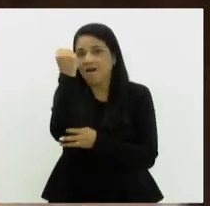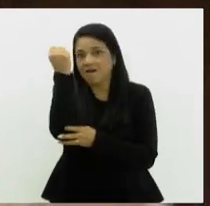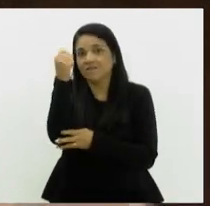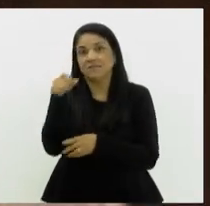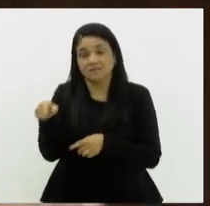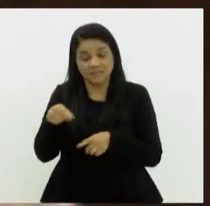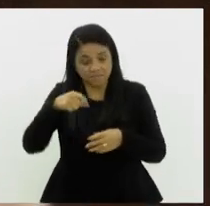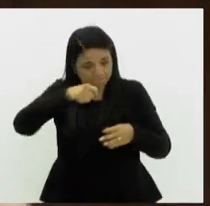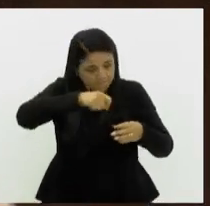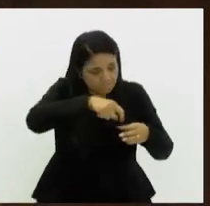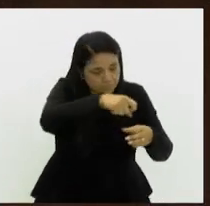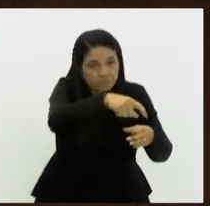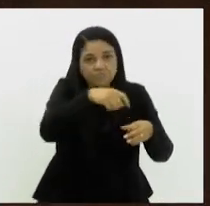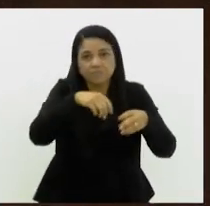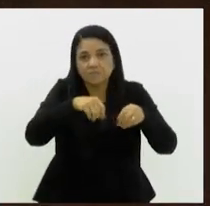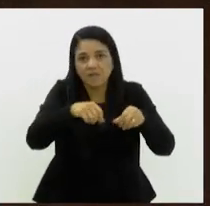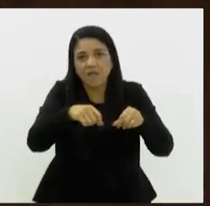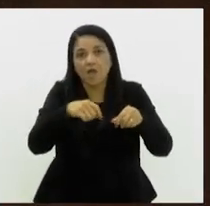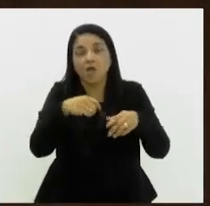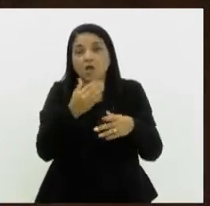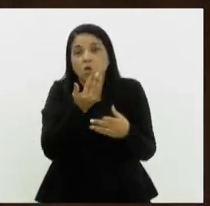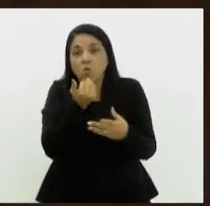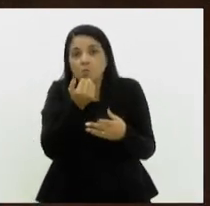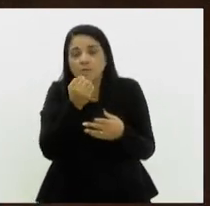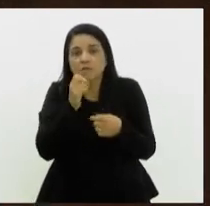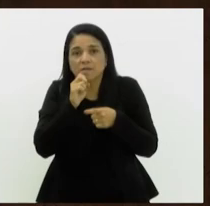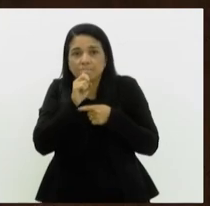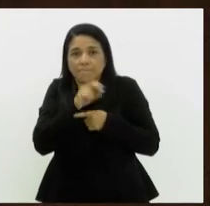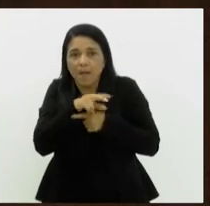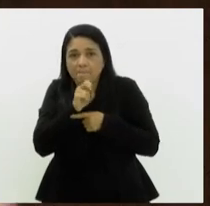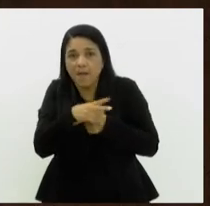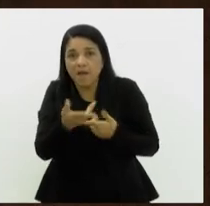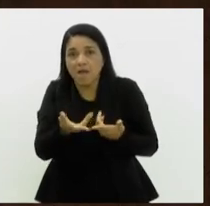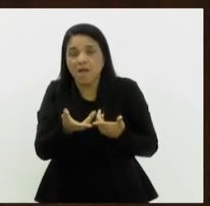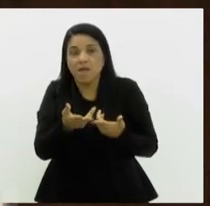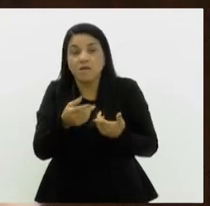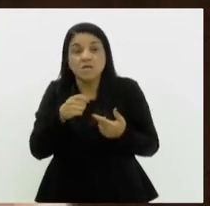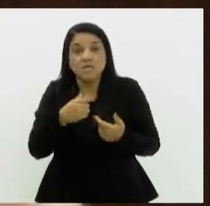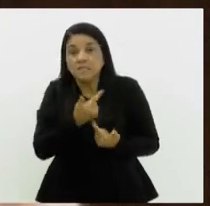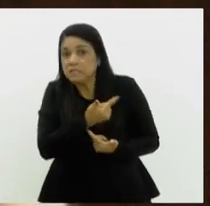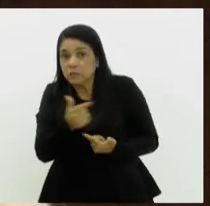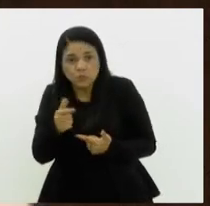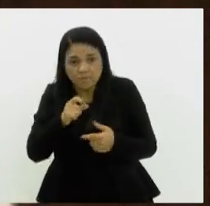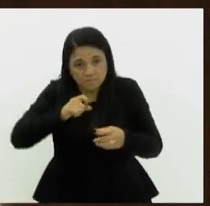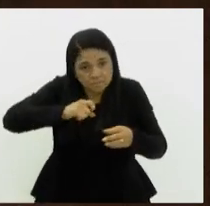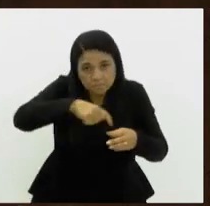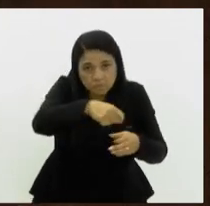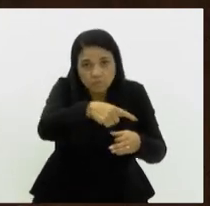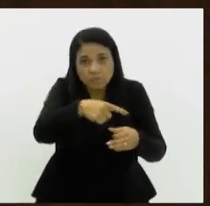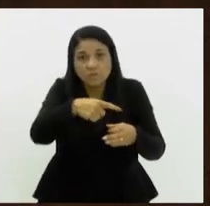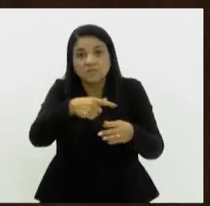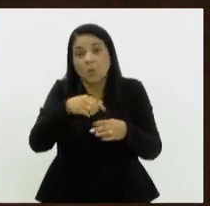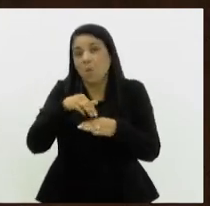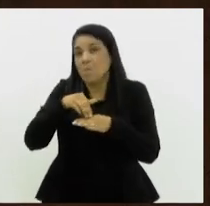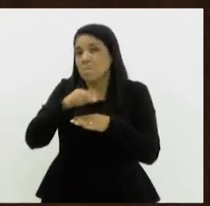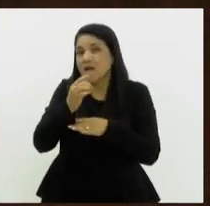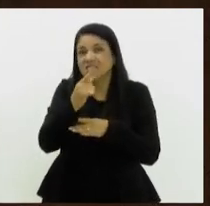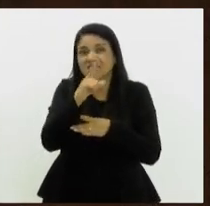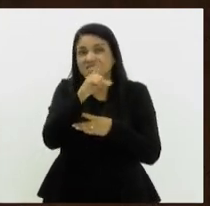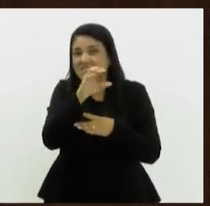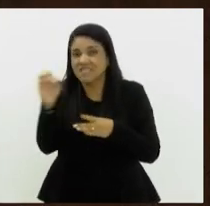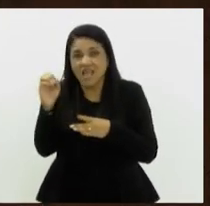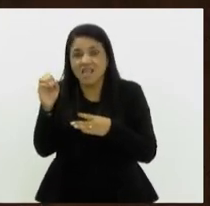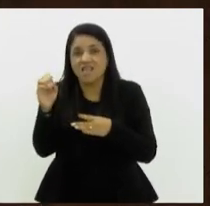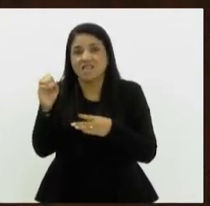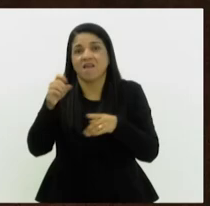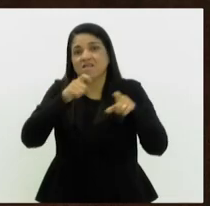a gente pode ter comida contaminada, e se eles não produzirem, são centenas de agricultores passando fome